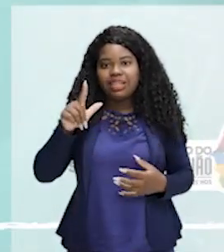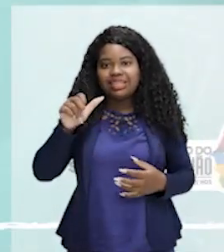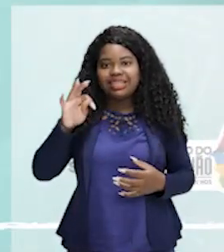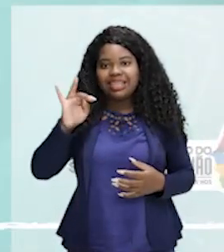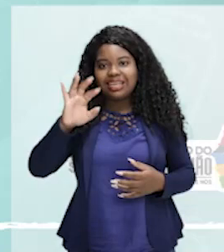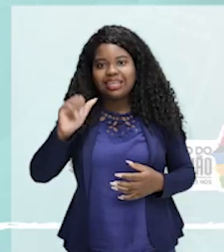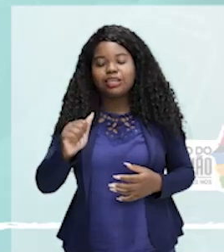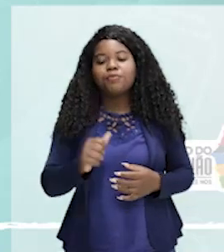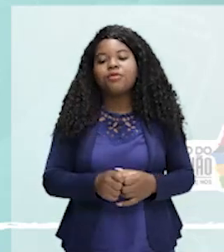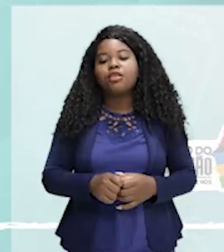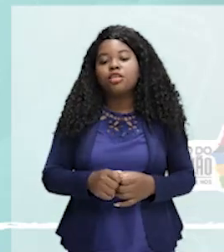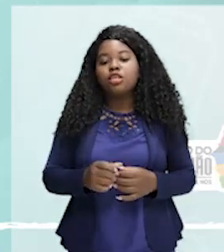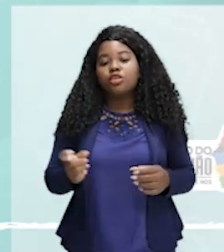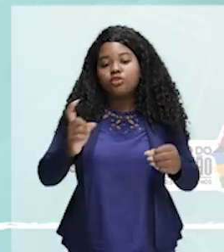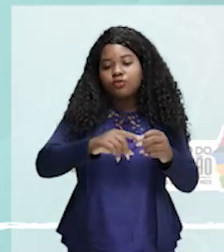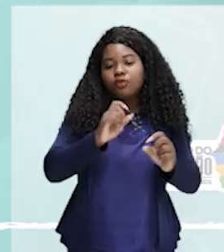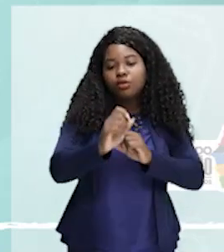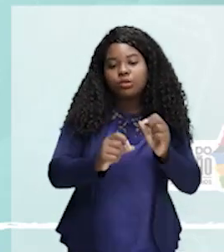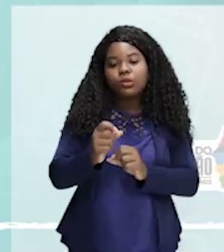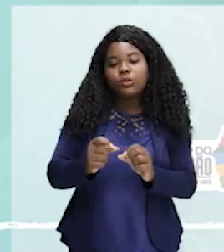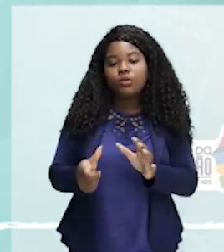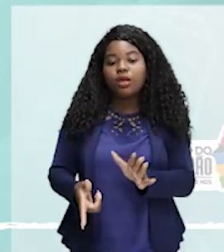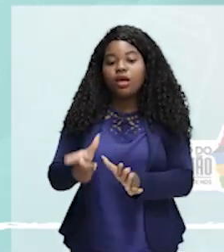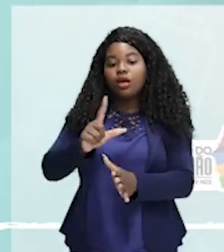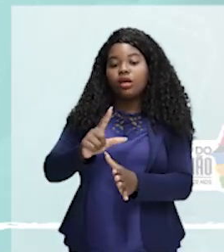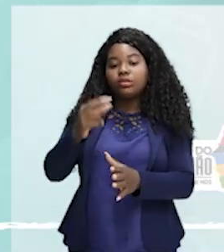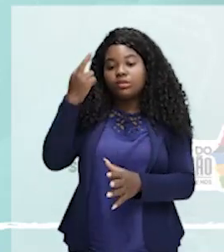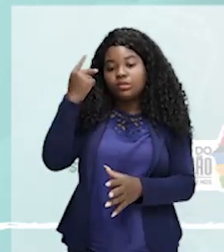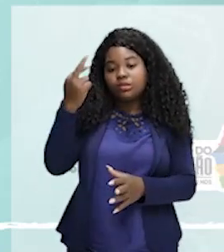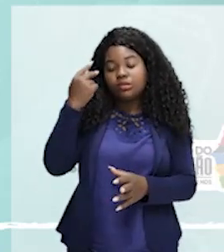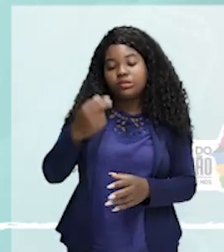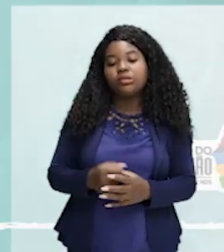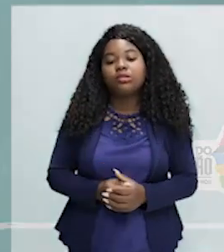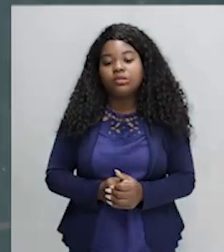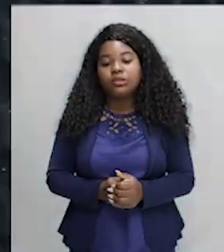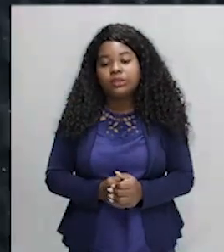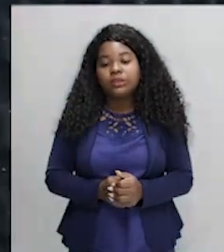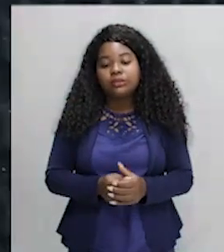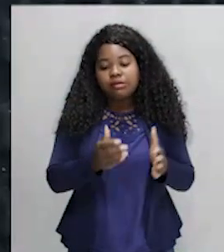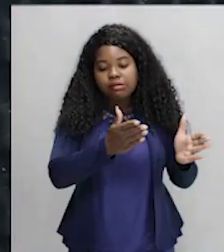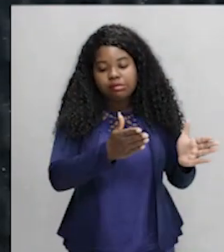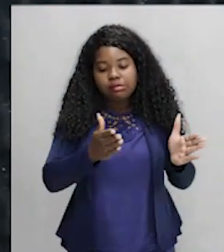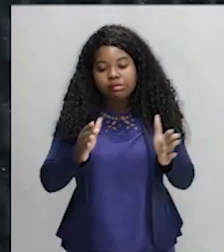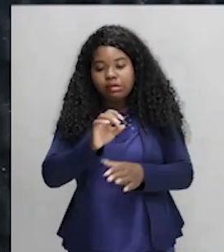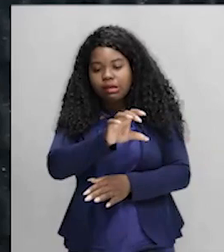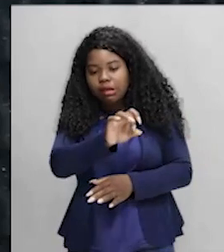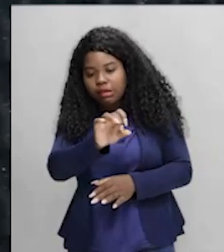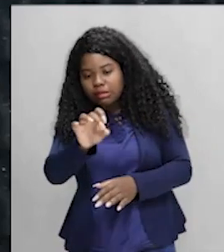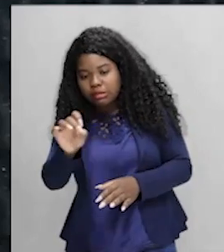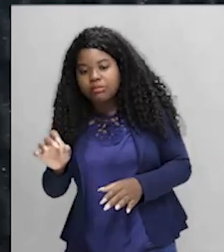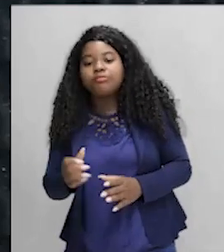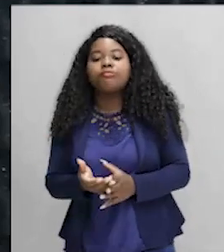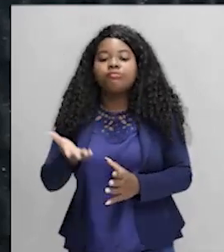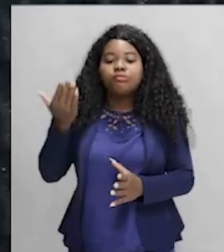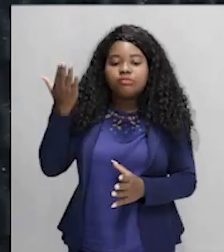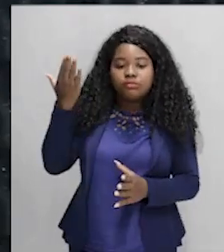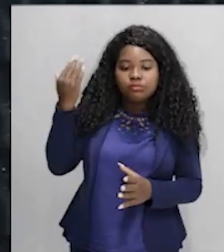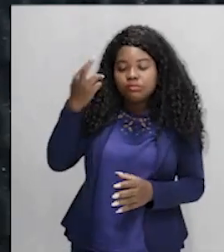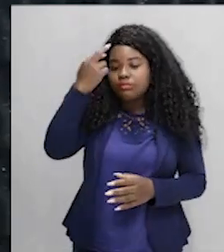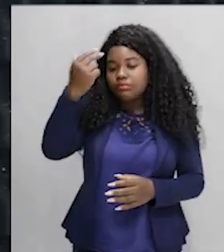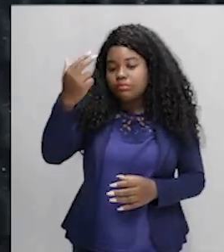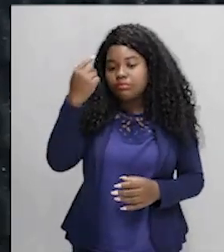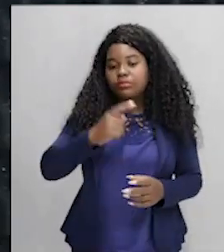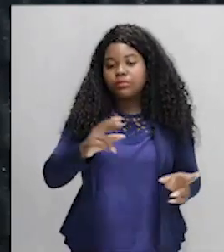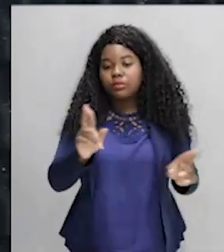prévia histórica e comece a verificar que cada período histórico tem uma relação